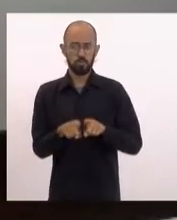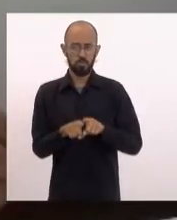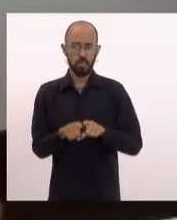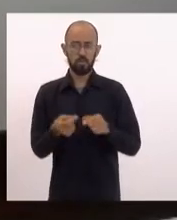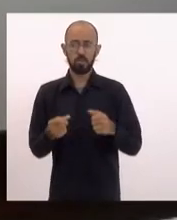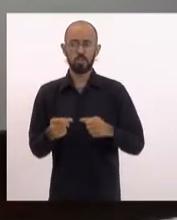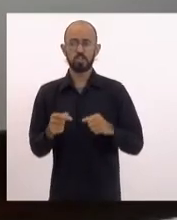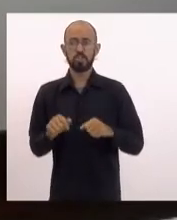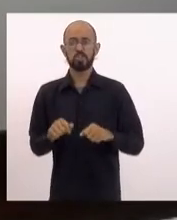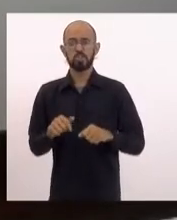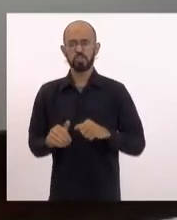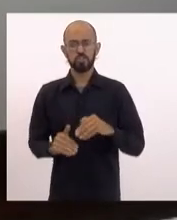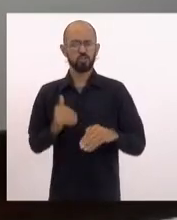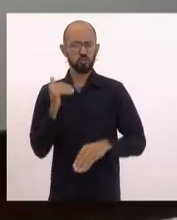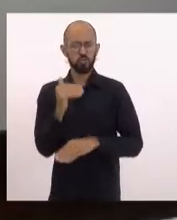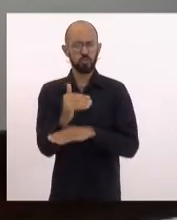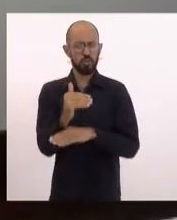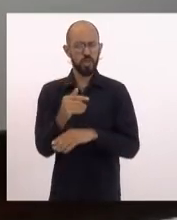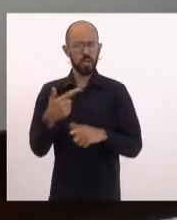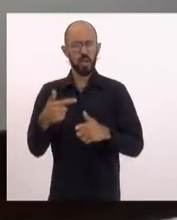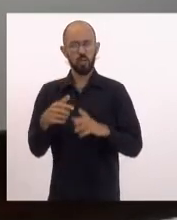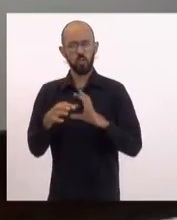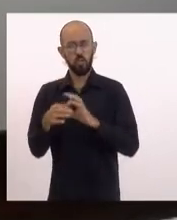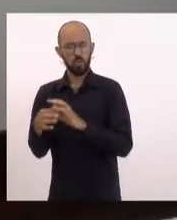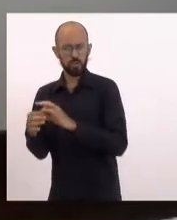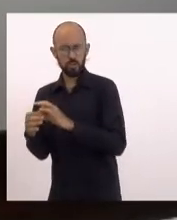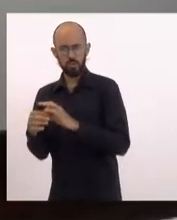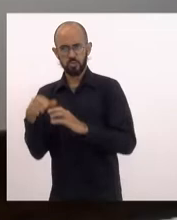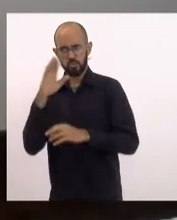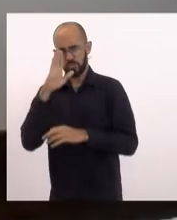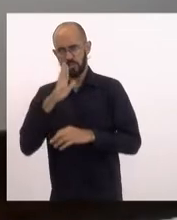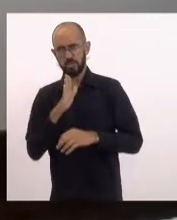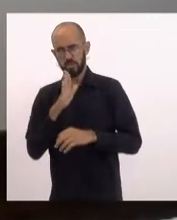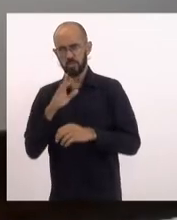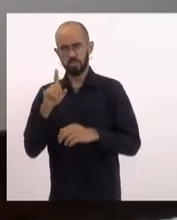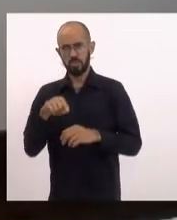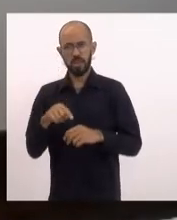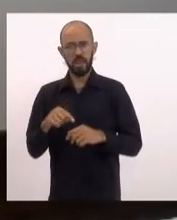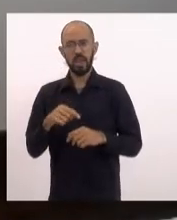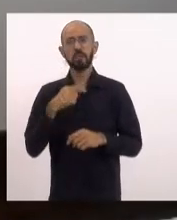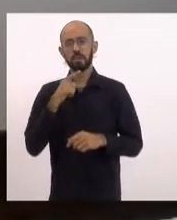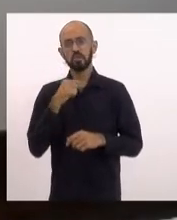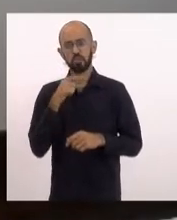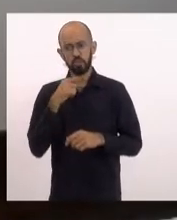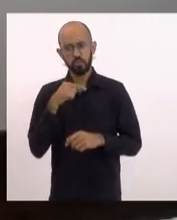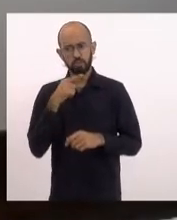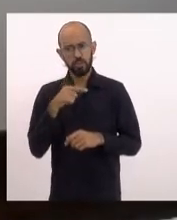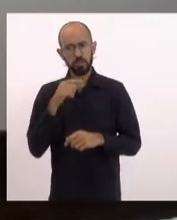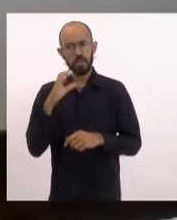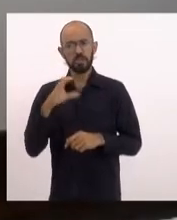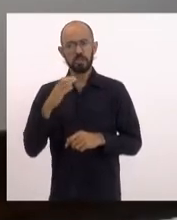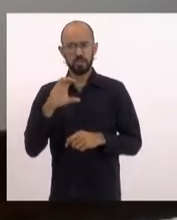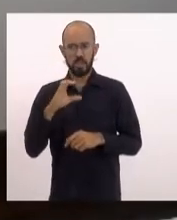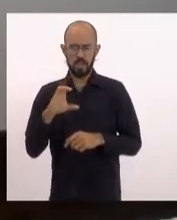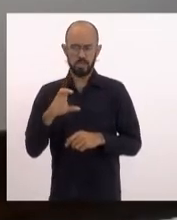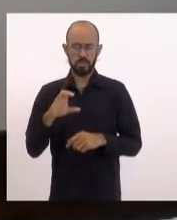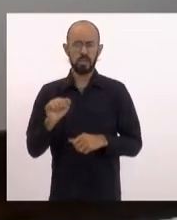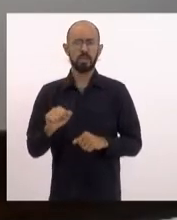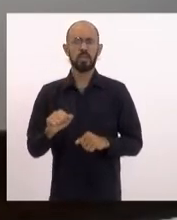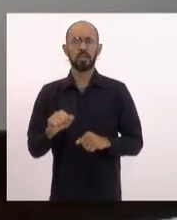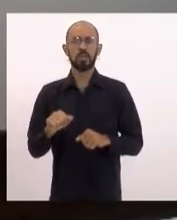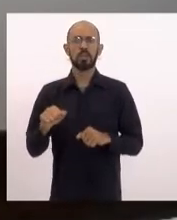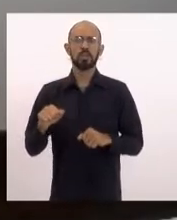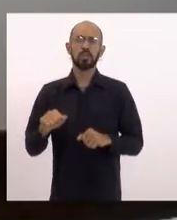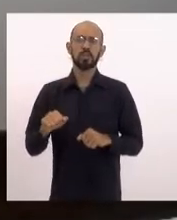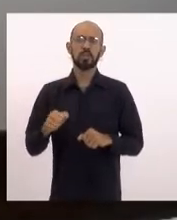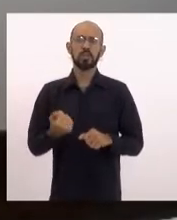um contexto que, no Brasil, tem sido muito adverso, Tia Ju, para a ciência e para as instituições científicas, muito